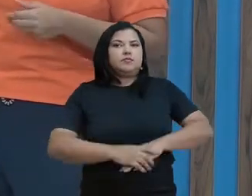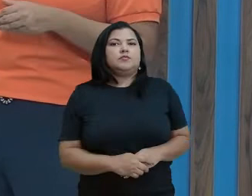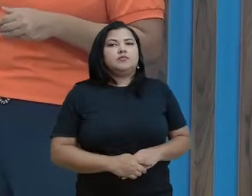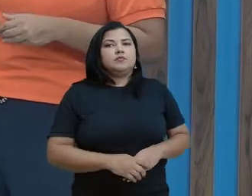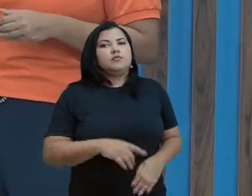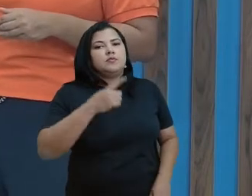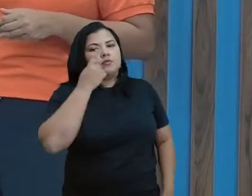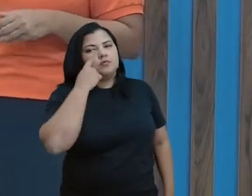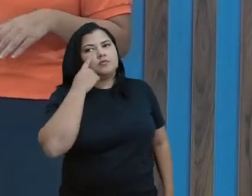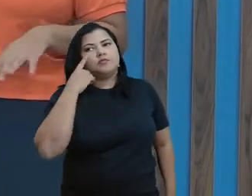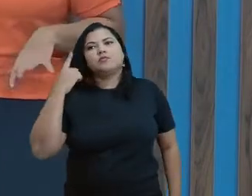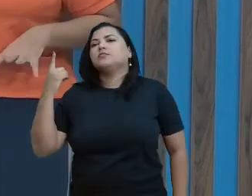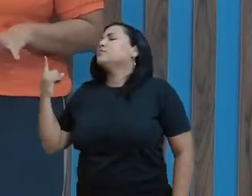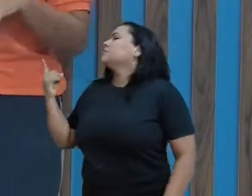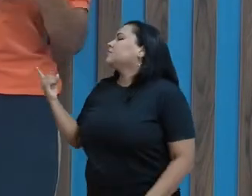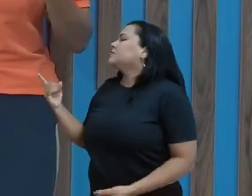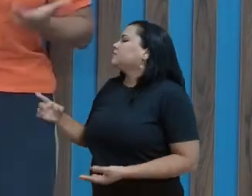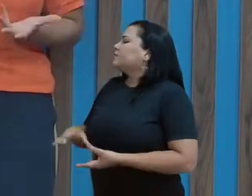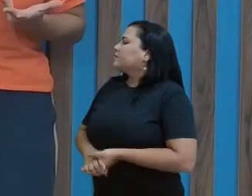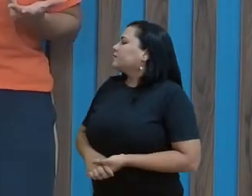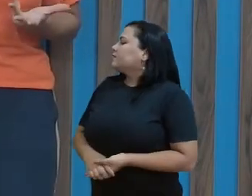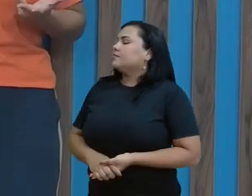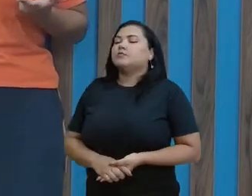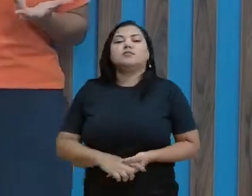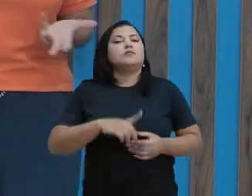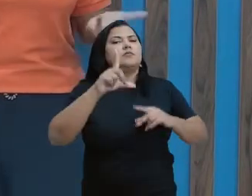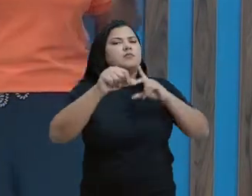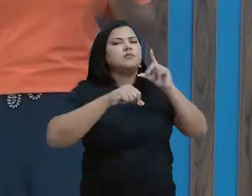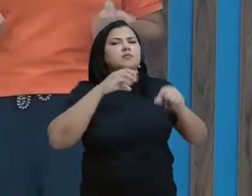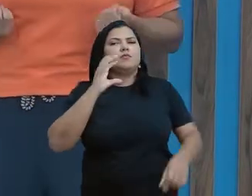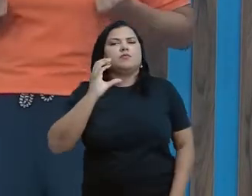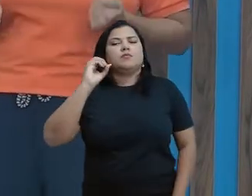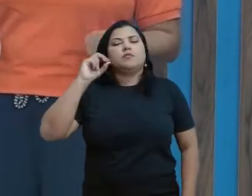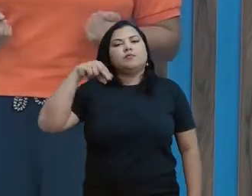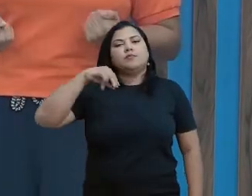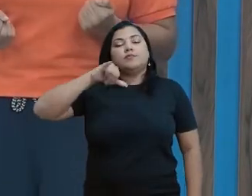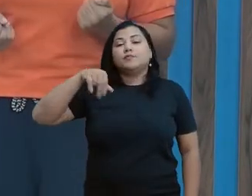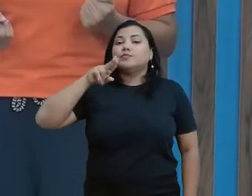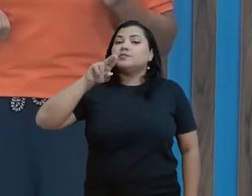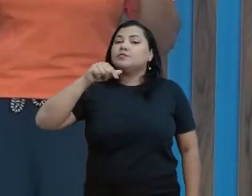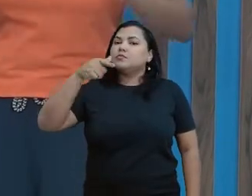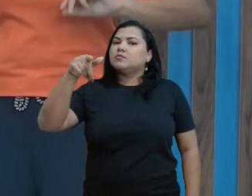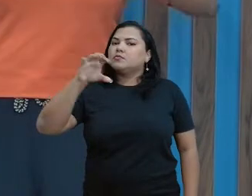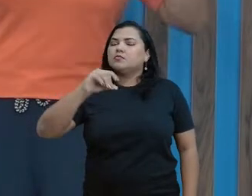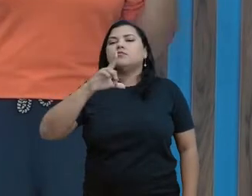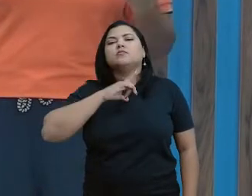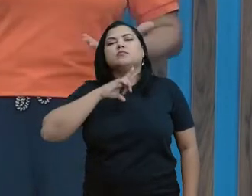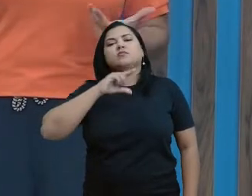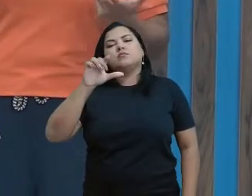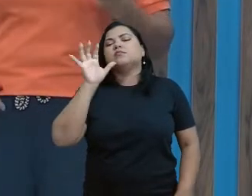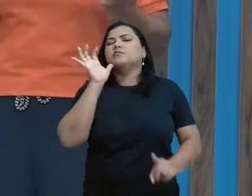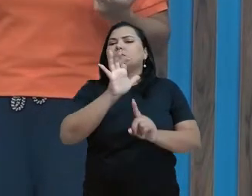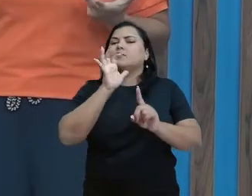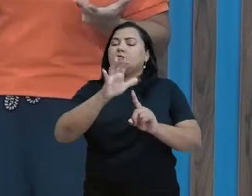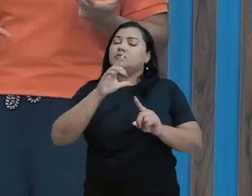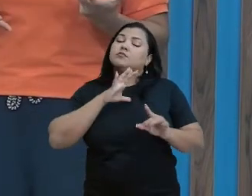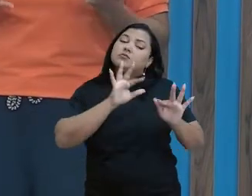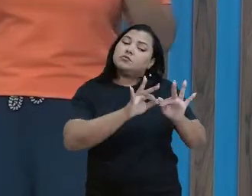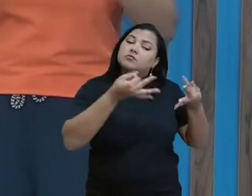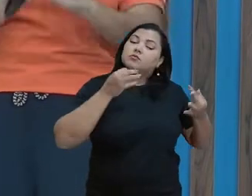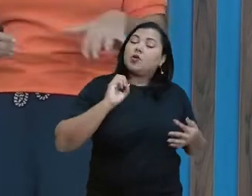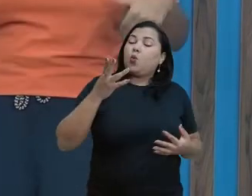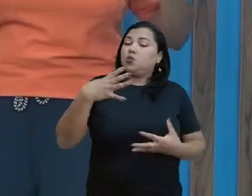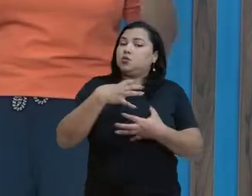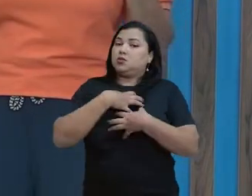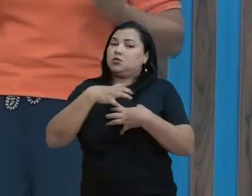Então, a escolha de determinado tipo de conjunção tem o quê? Implicações. Seja sintaticamente, seja semanticamente,